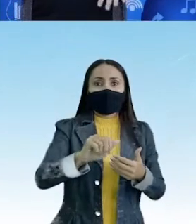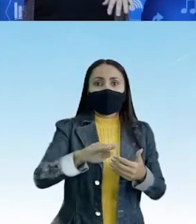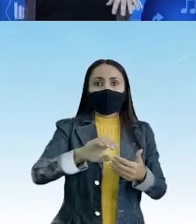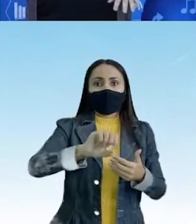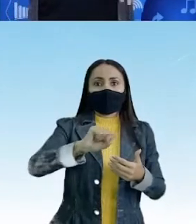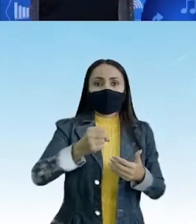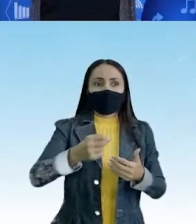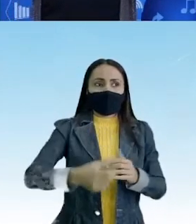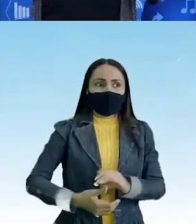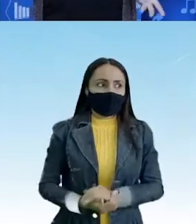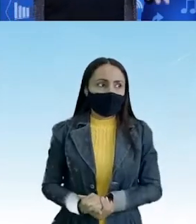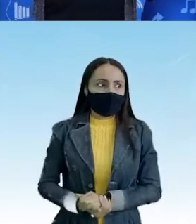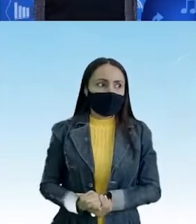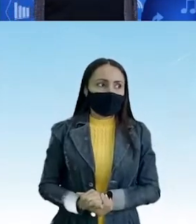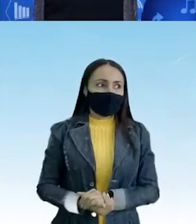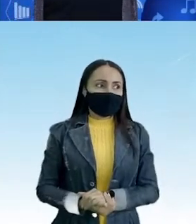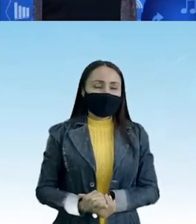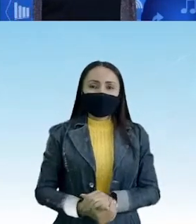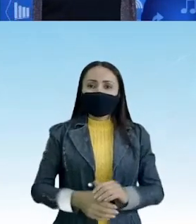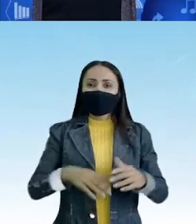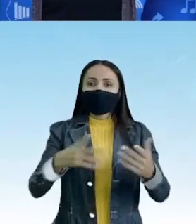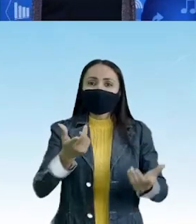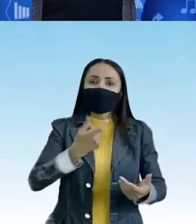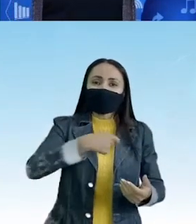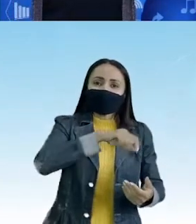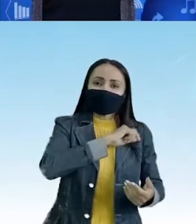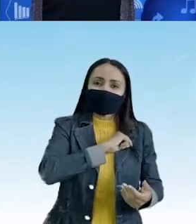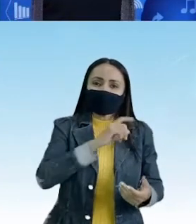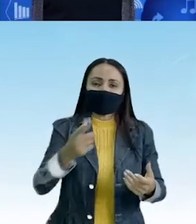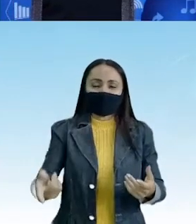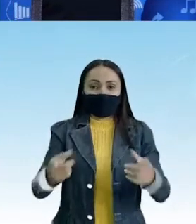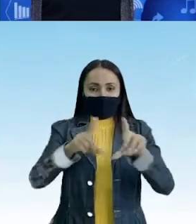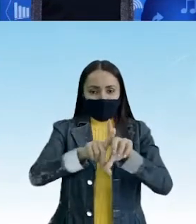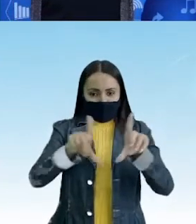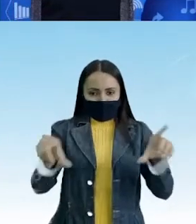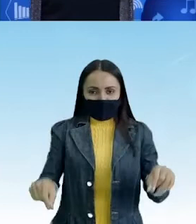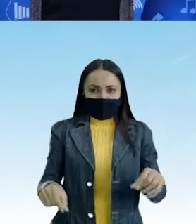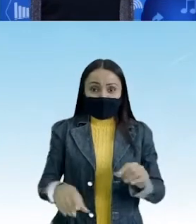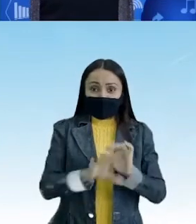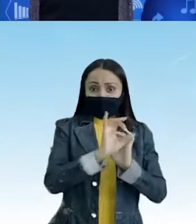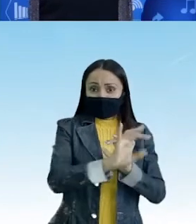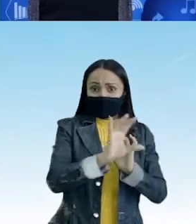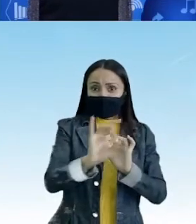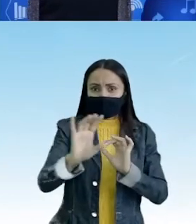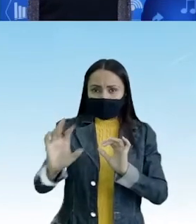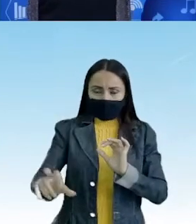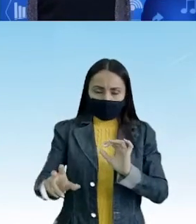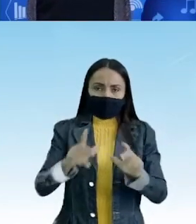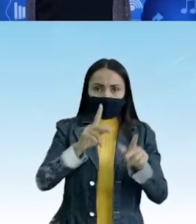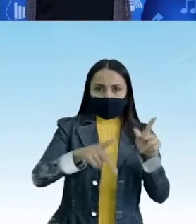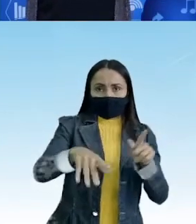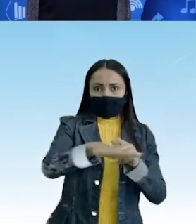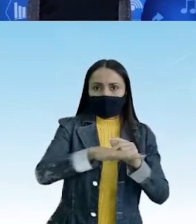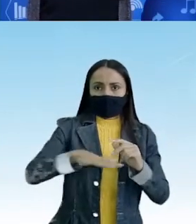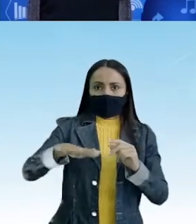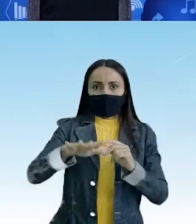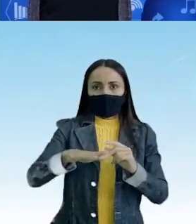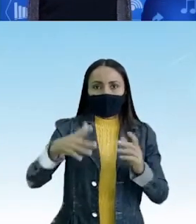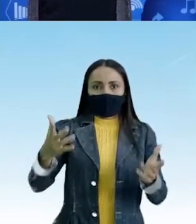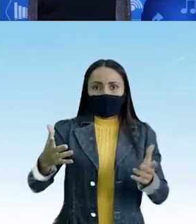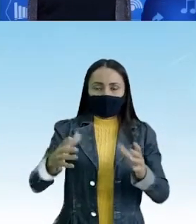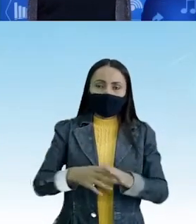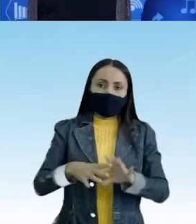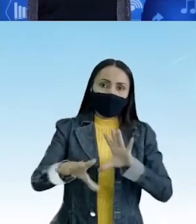desculpa, gente, os espanhóis, os poloneses, os japoneses, cada uma trouxe a sua contribuição na formação,